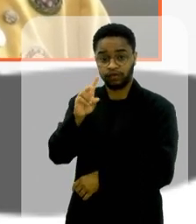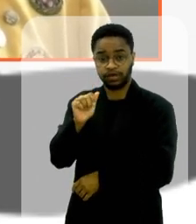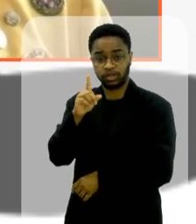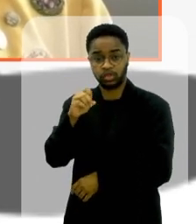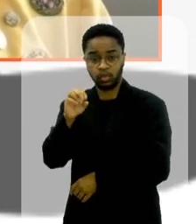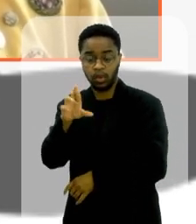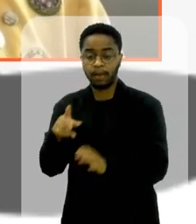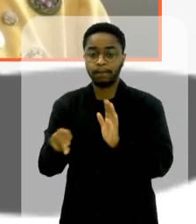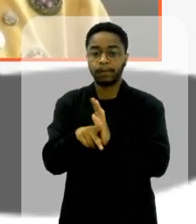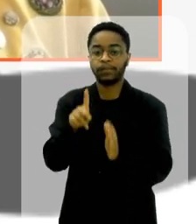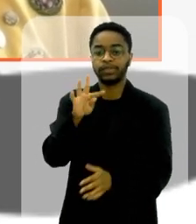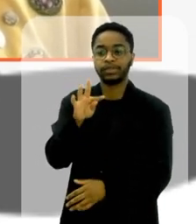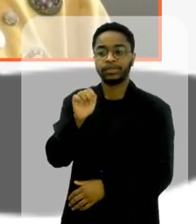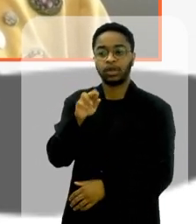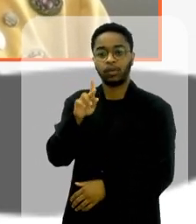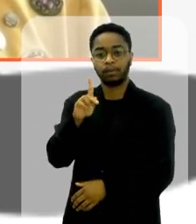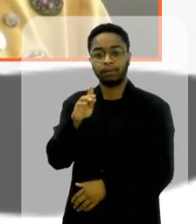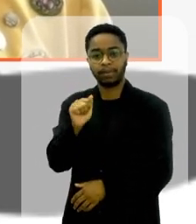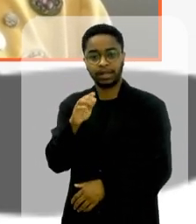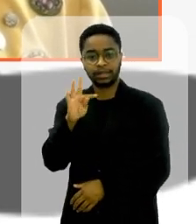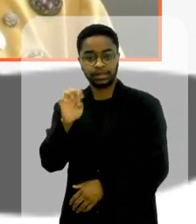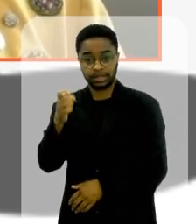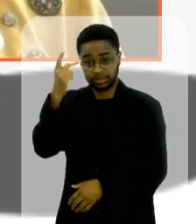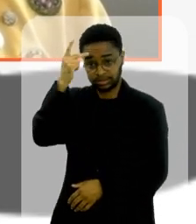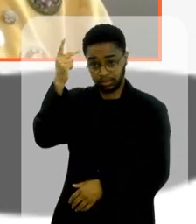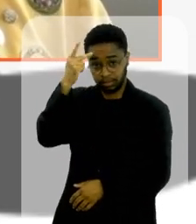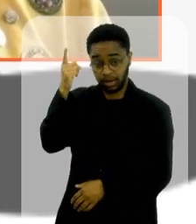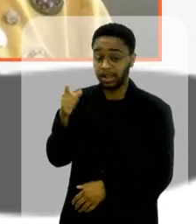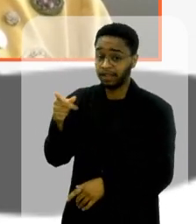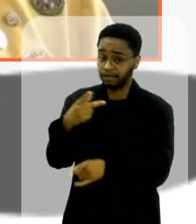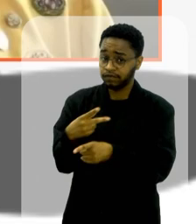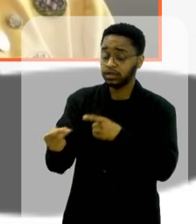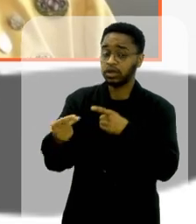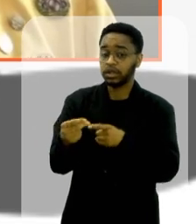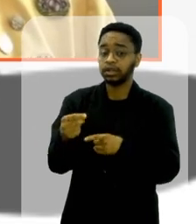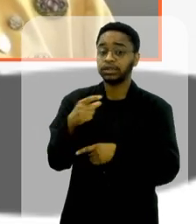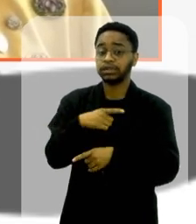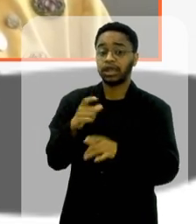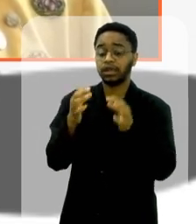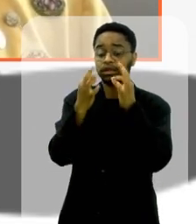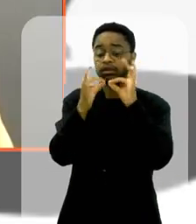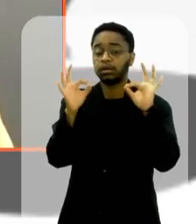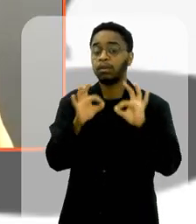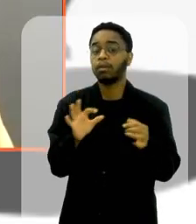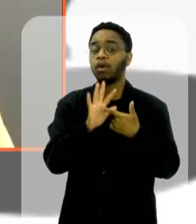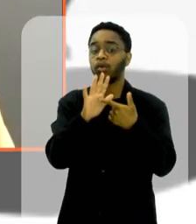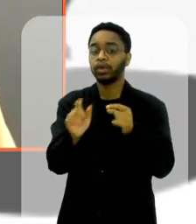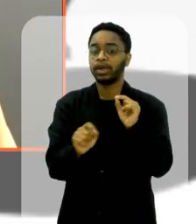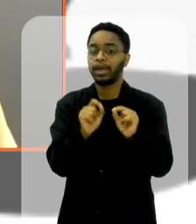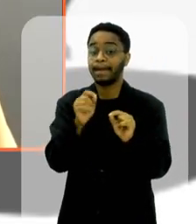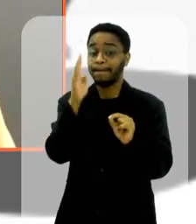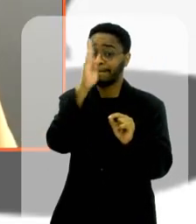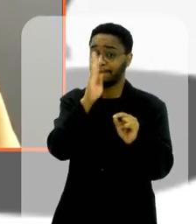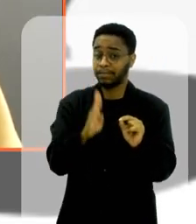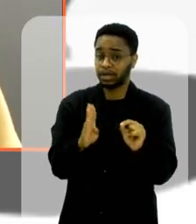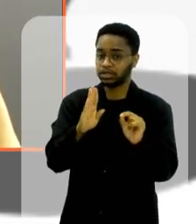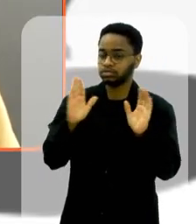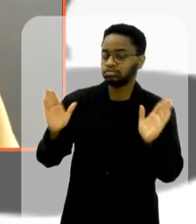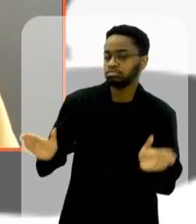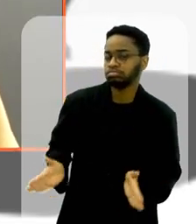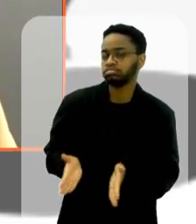de Taubaté, São Paulo, chamado Cesídio Ambrós. A trova dizia o seguinte: que o Brasil